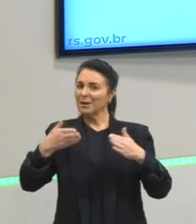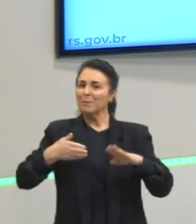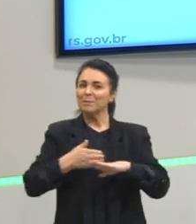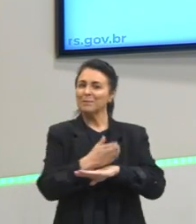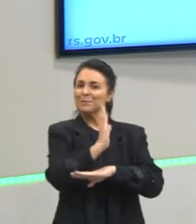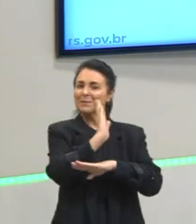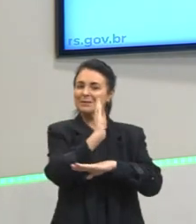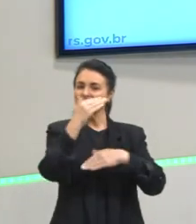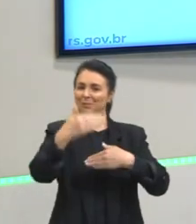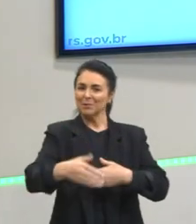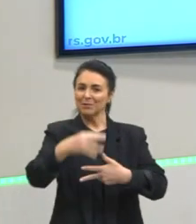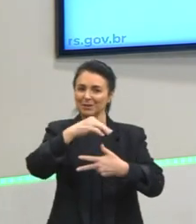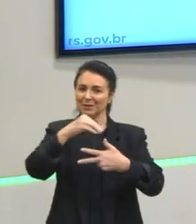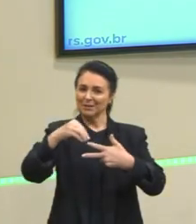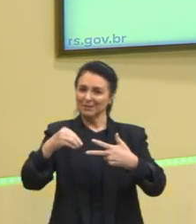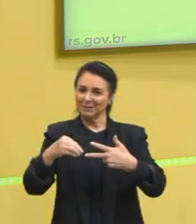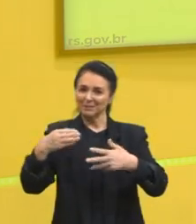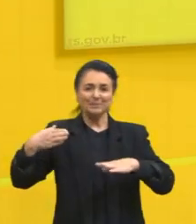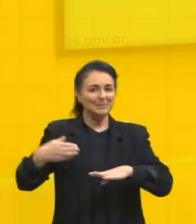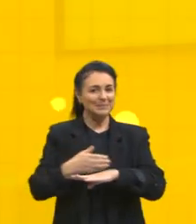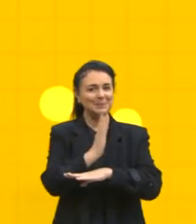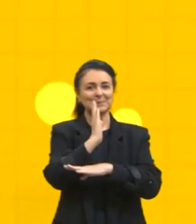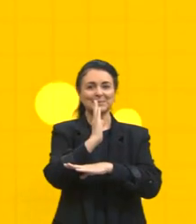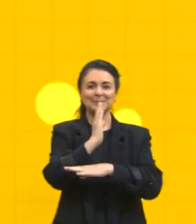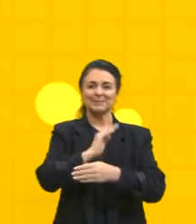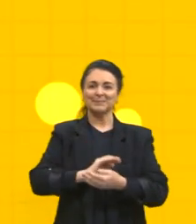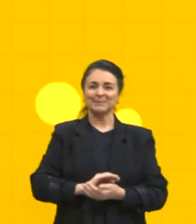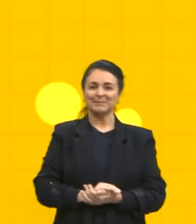partiu passar E aí